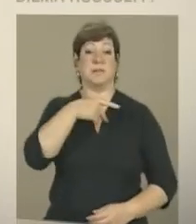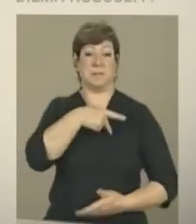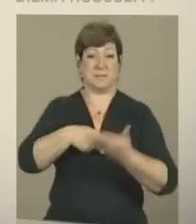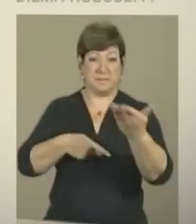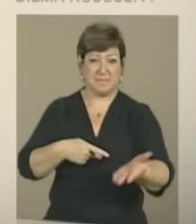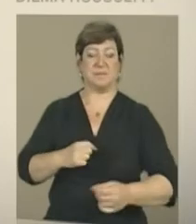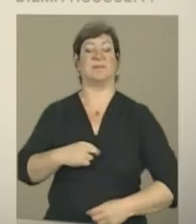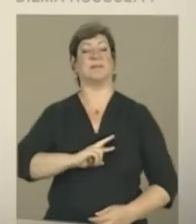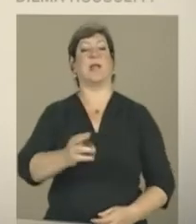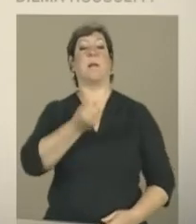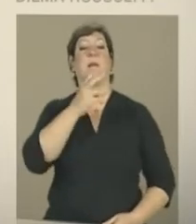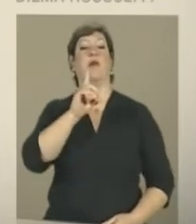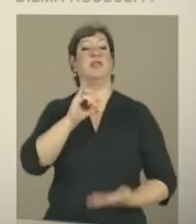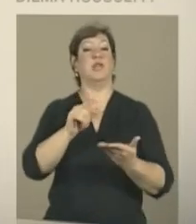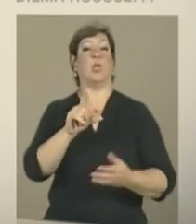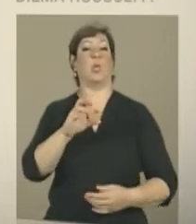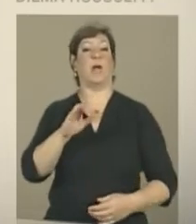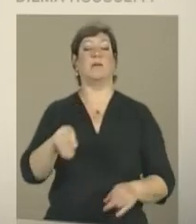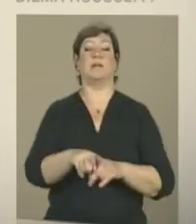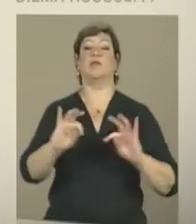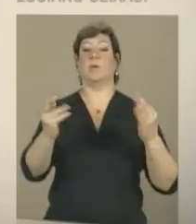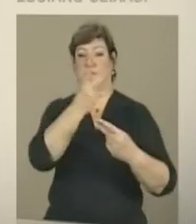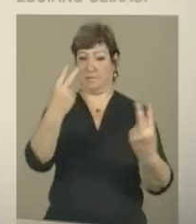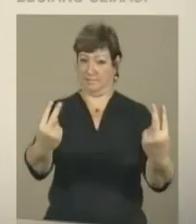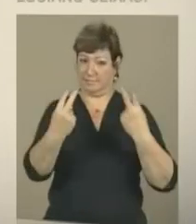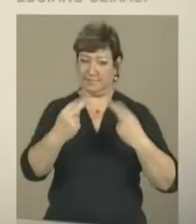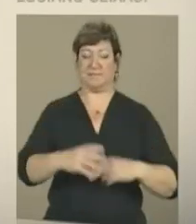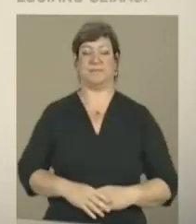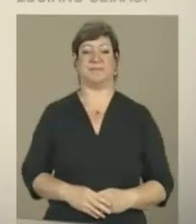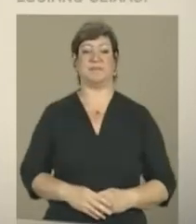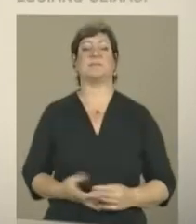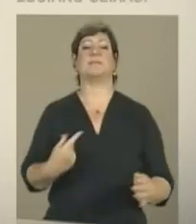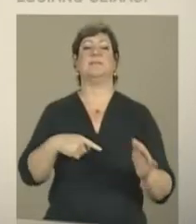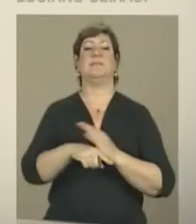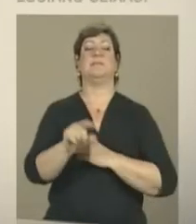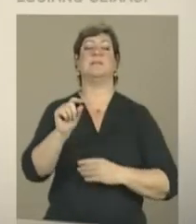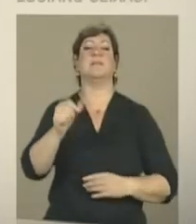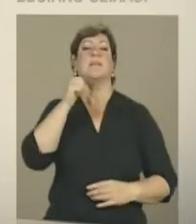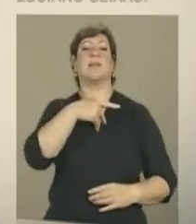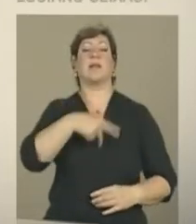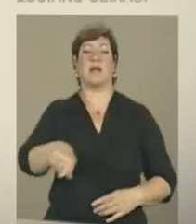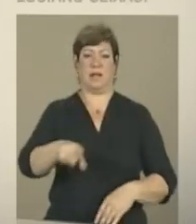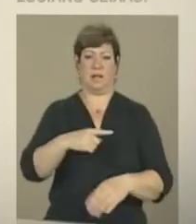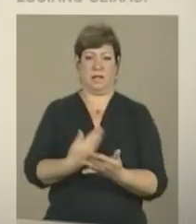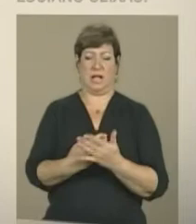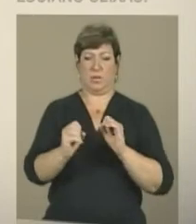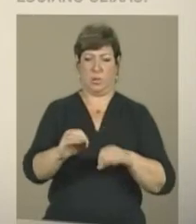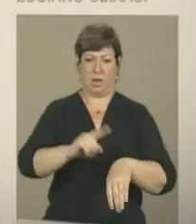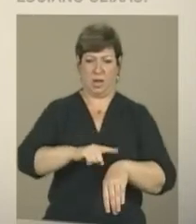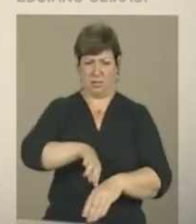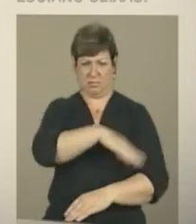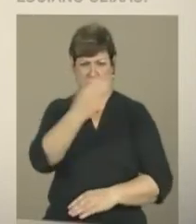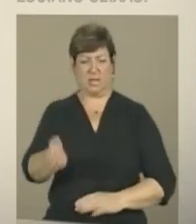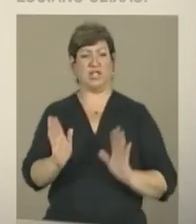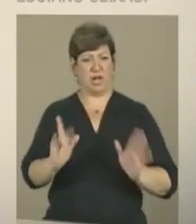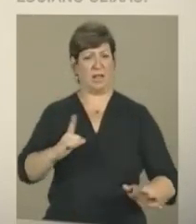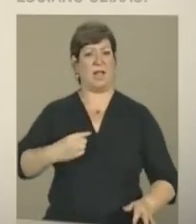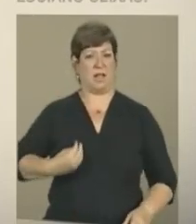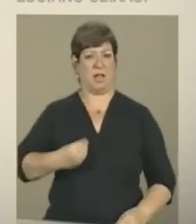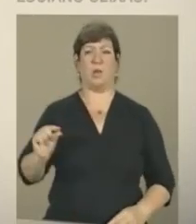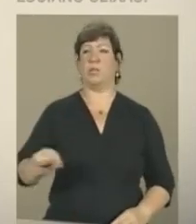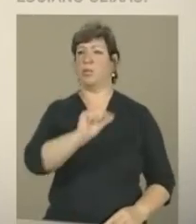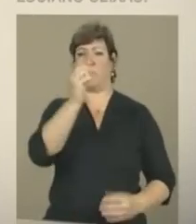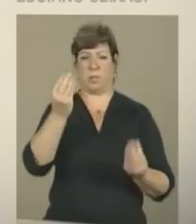presidenta Bom dia Luciano e Bom dia aos nossos ouvidos presidente da educação em tempo integral já é uma realidade em muitas escolas